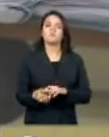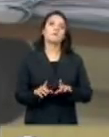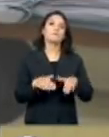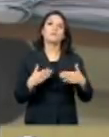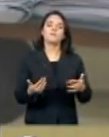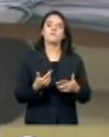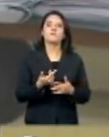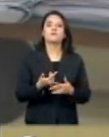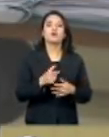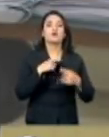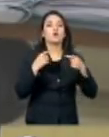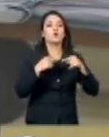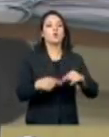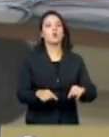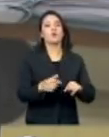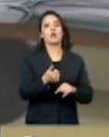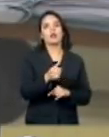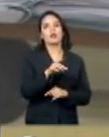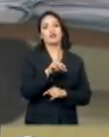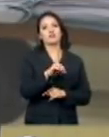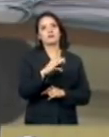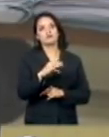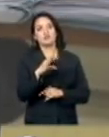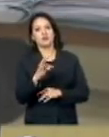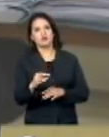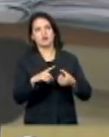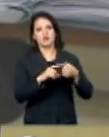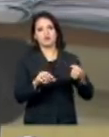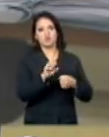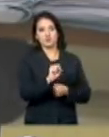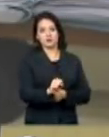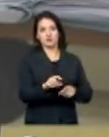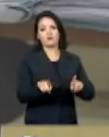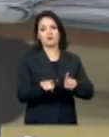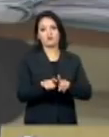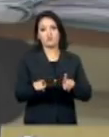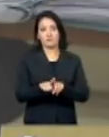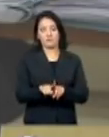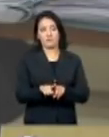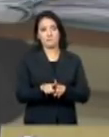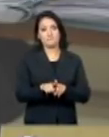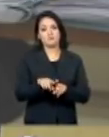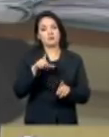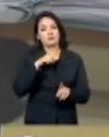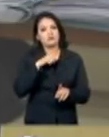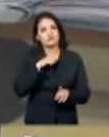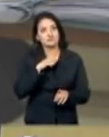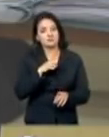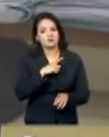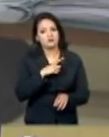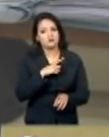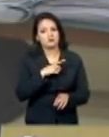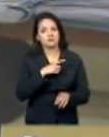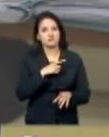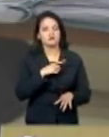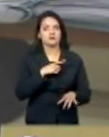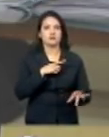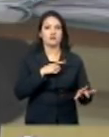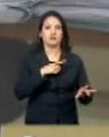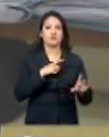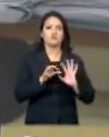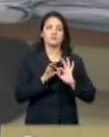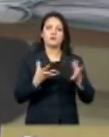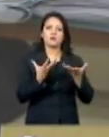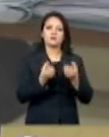do adct anulação de ofício pelo ministro da justiça concessão da ordem do stj com fundamento no